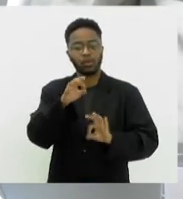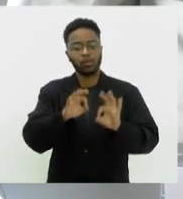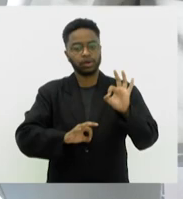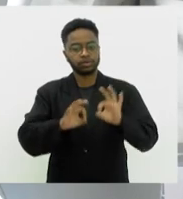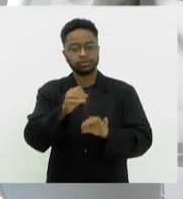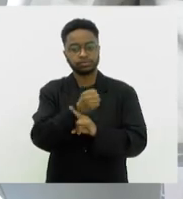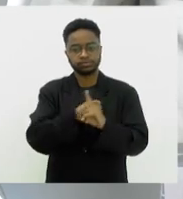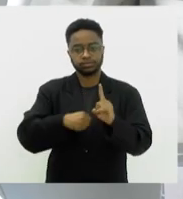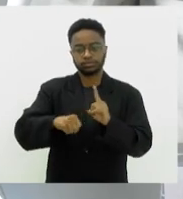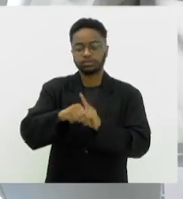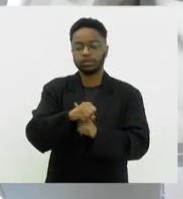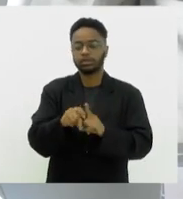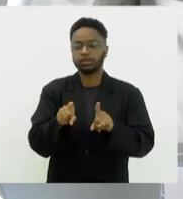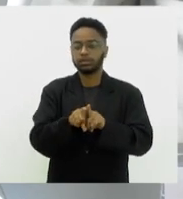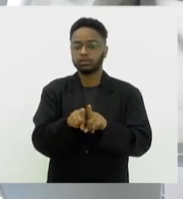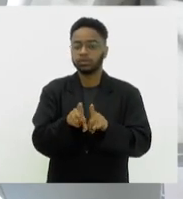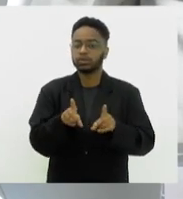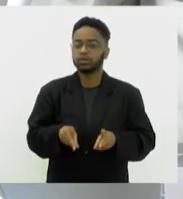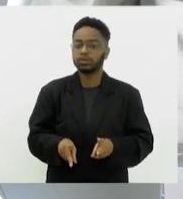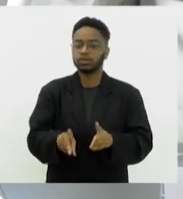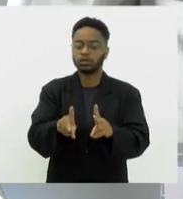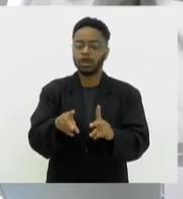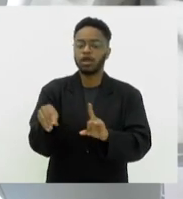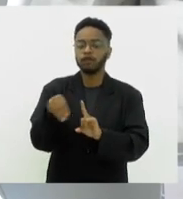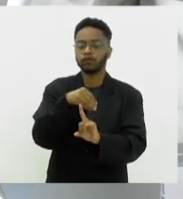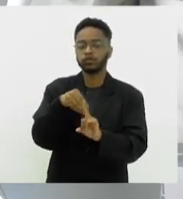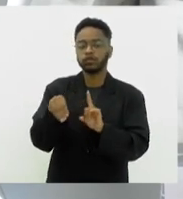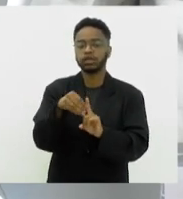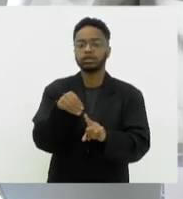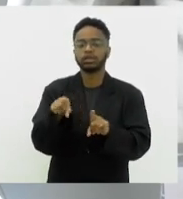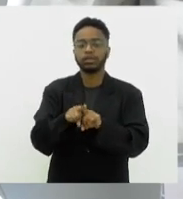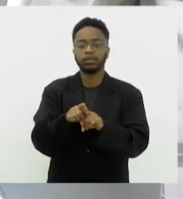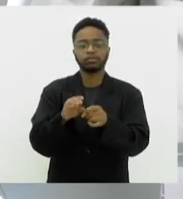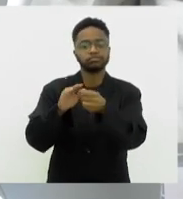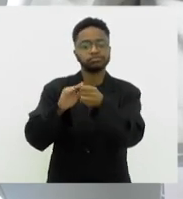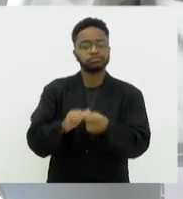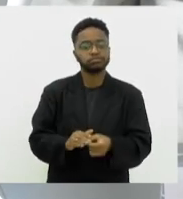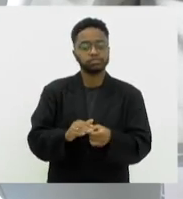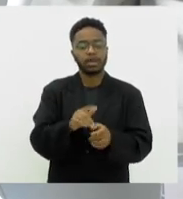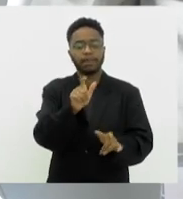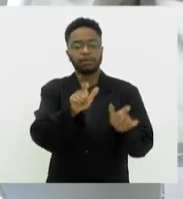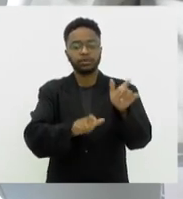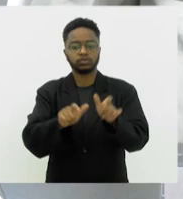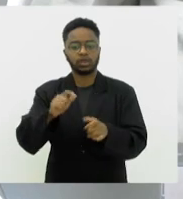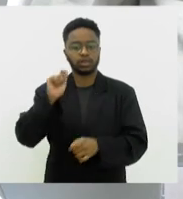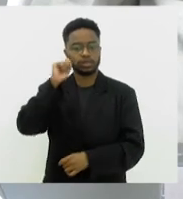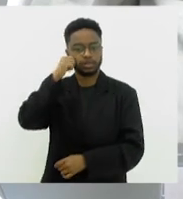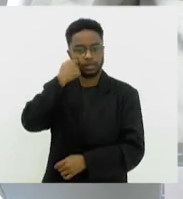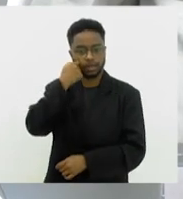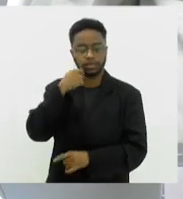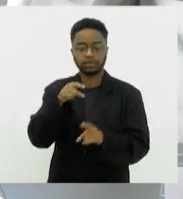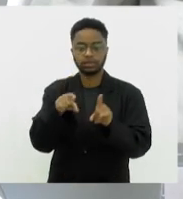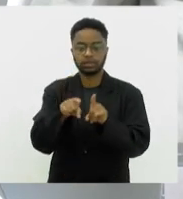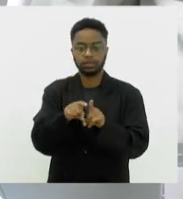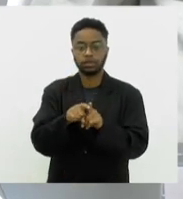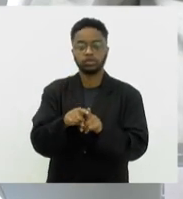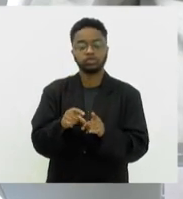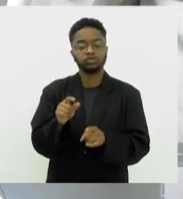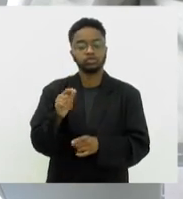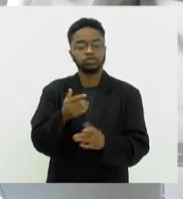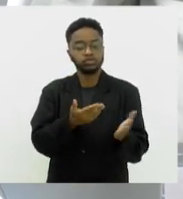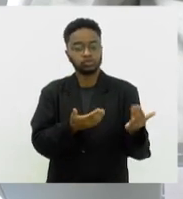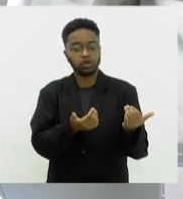sociedade que continua vulnerabilizando e desumanizando corpos negros inclusive de jovens